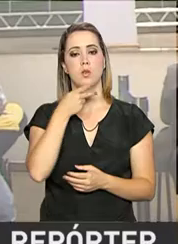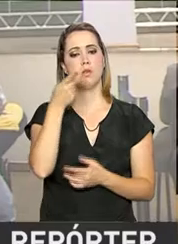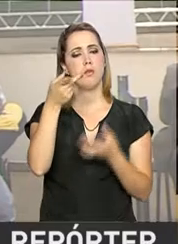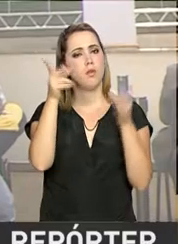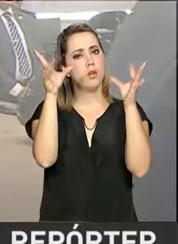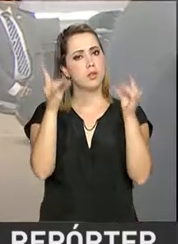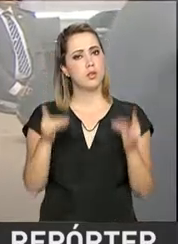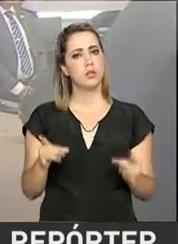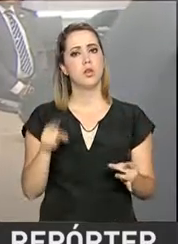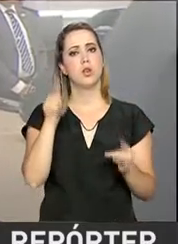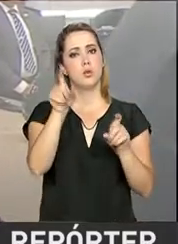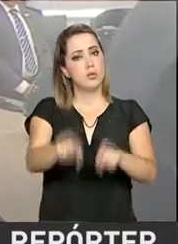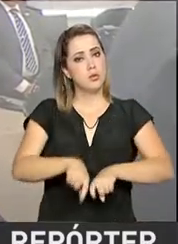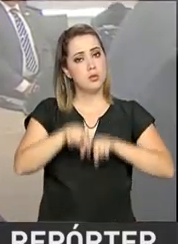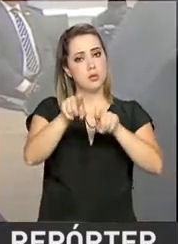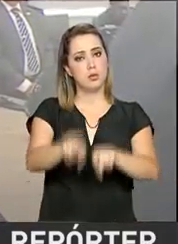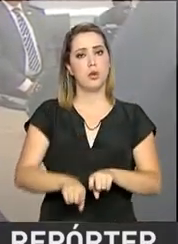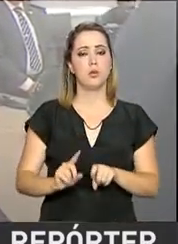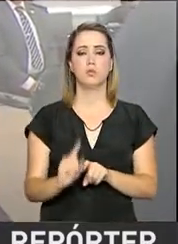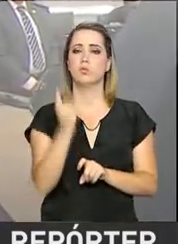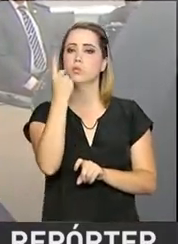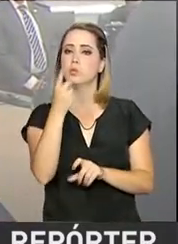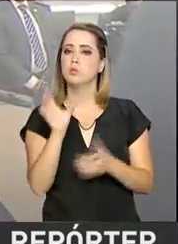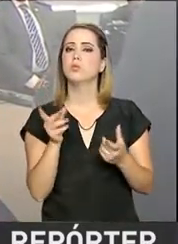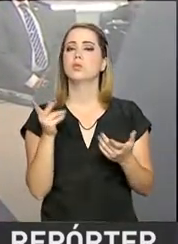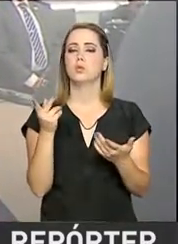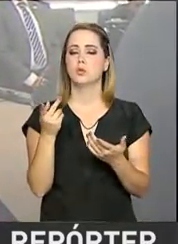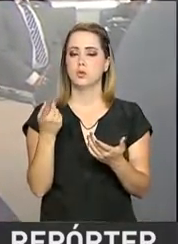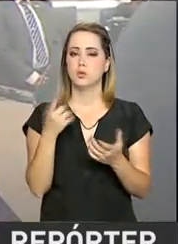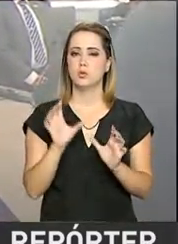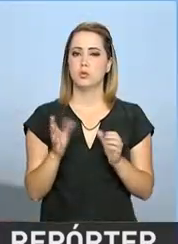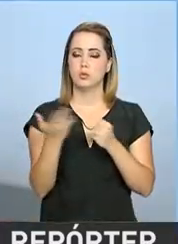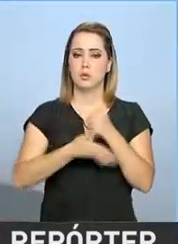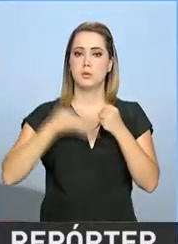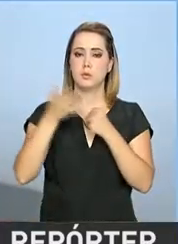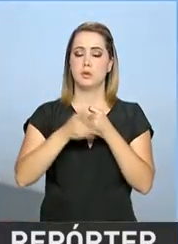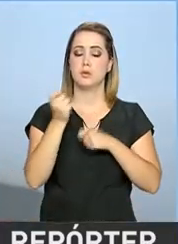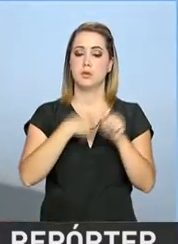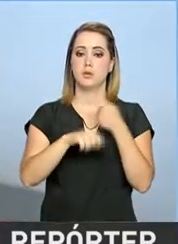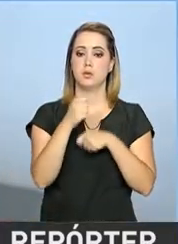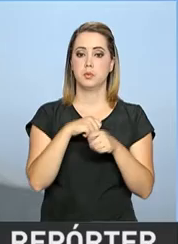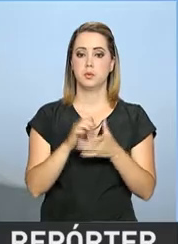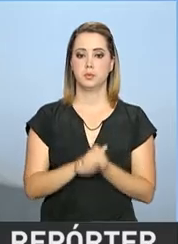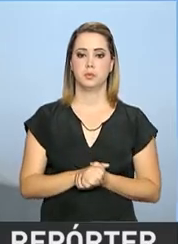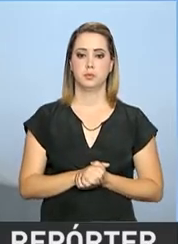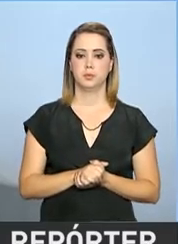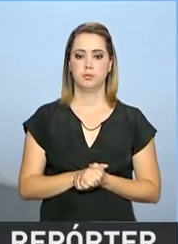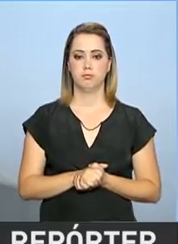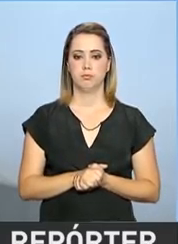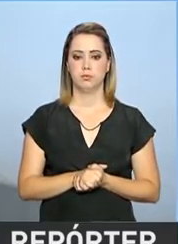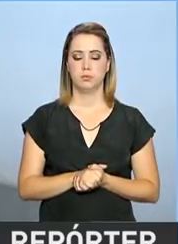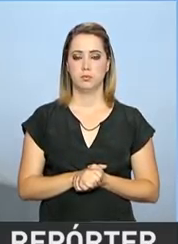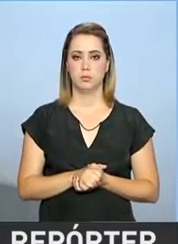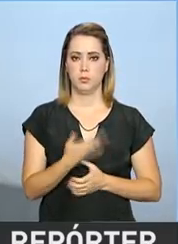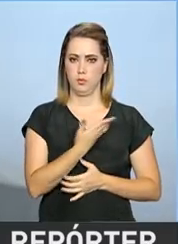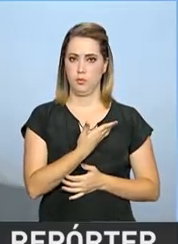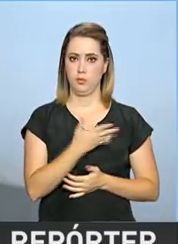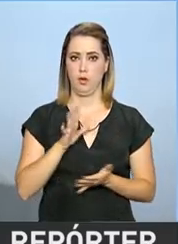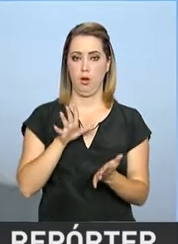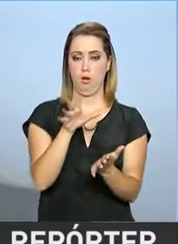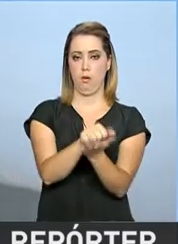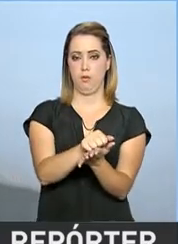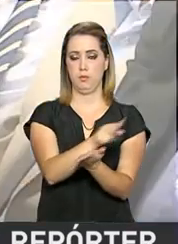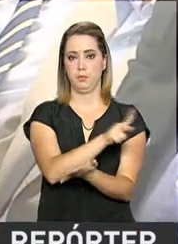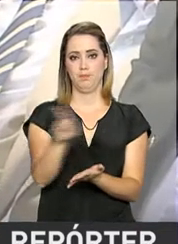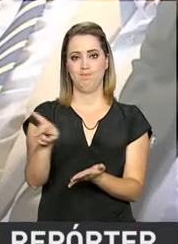destacou que o agronegócio é um dos pilares da economia do país. Ao assumir a presidência da República, eu tinha uma